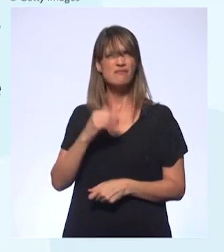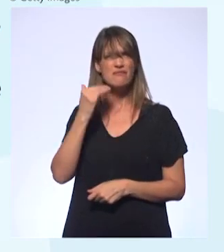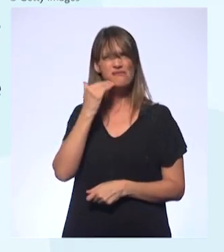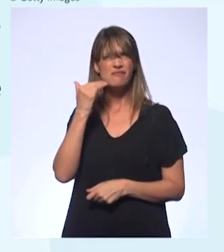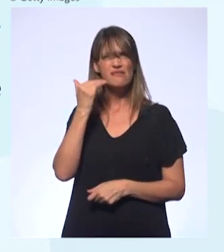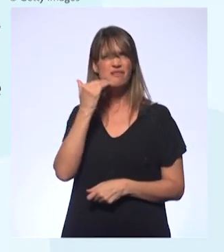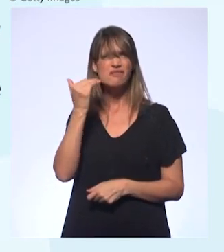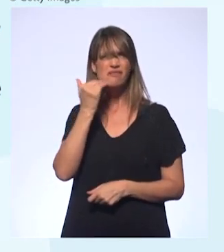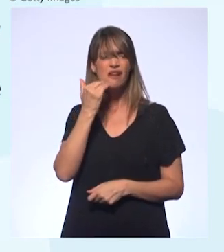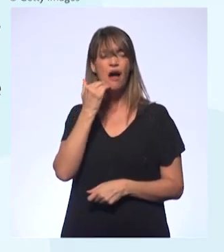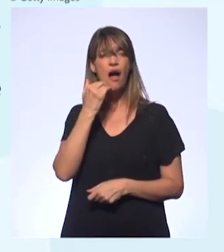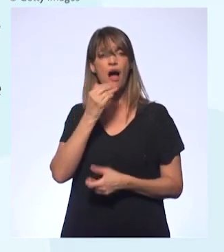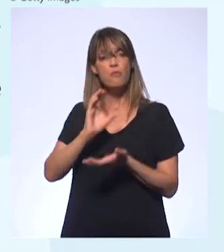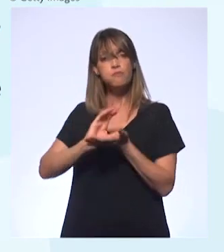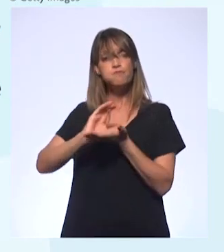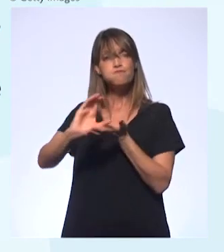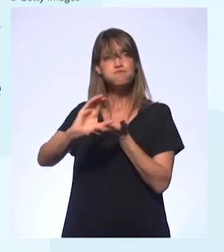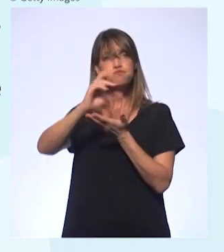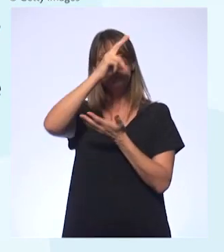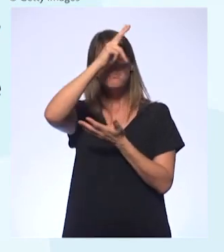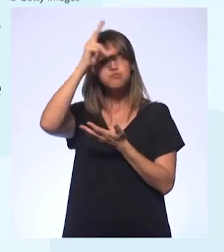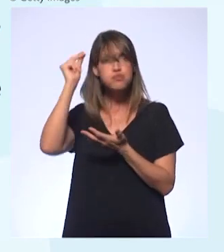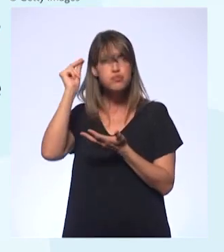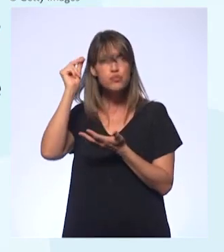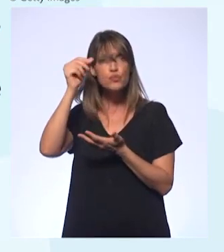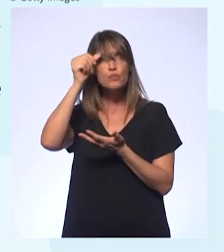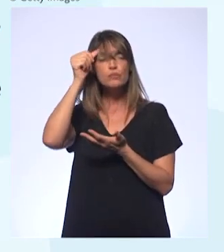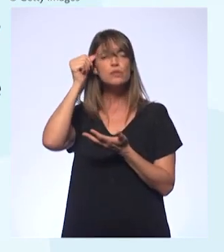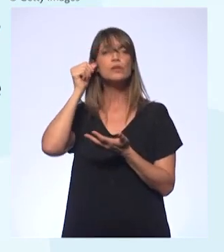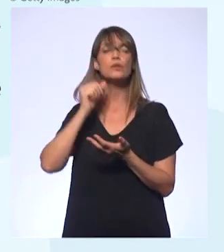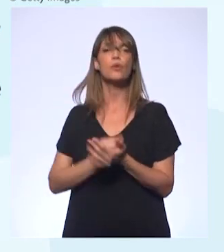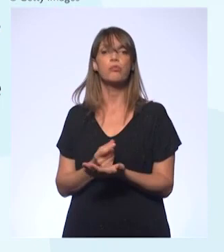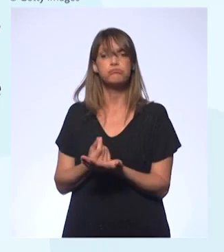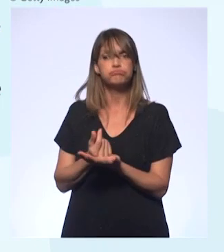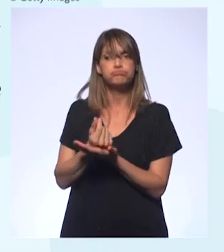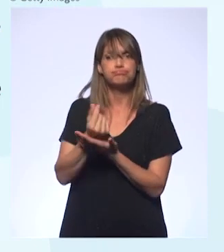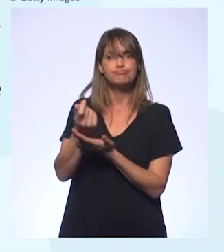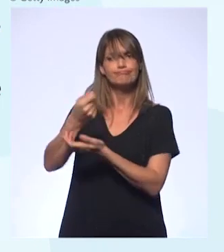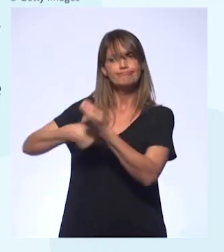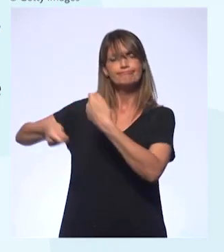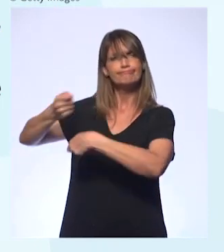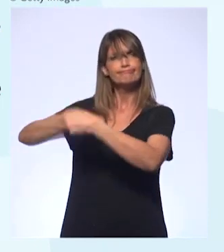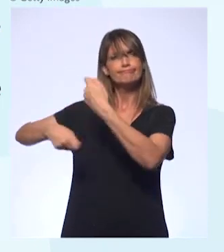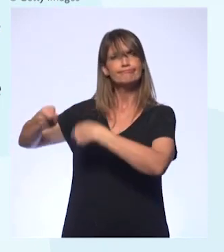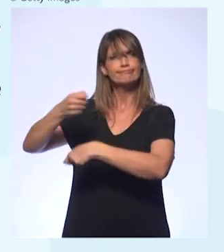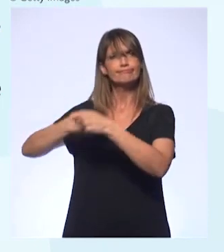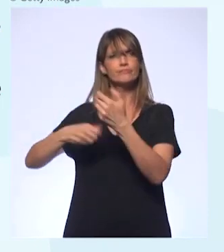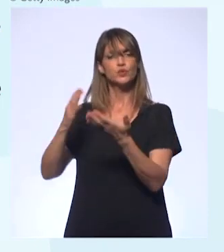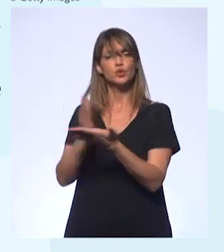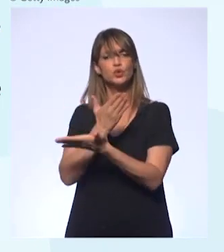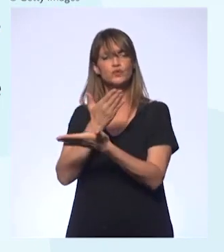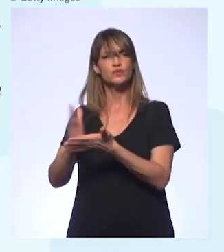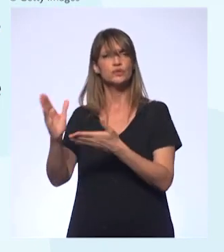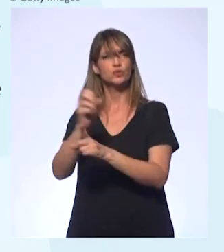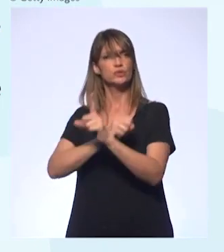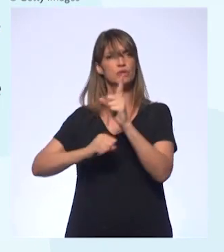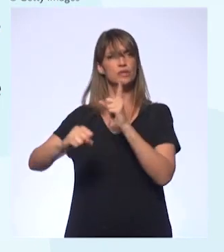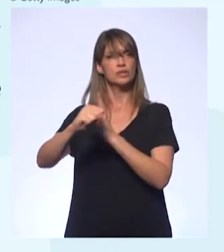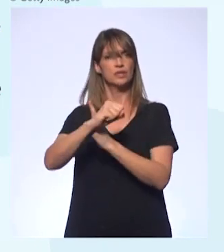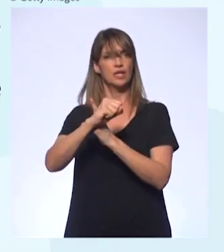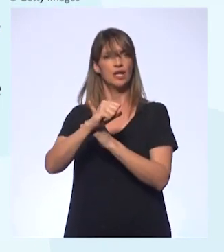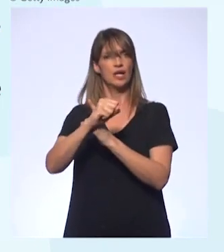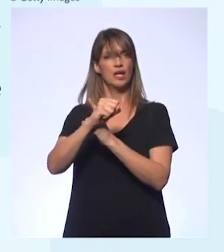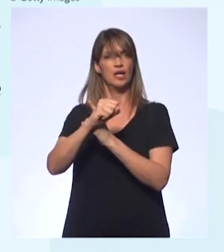exemplo. A lógica de acumulação do mercado capitalista, né, o sistema capitalista divide a sociedade em classes, né,